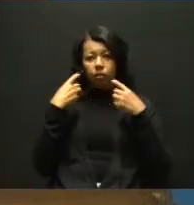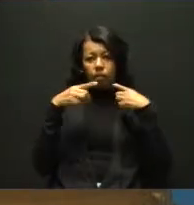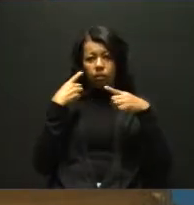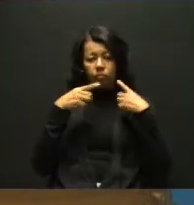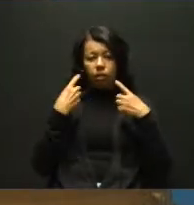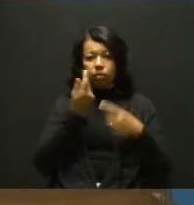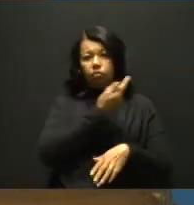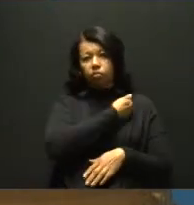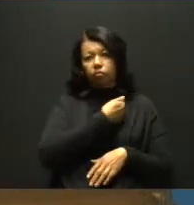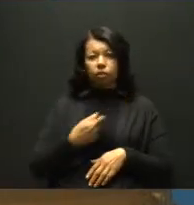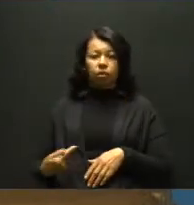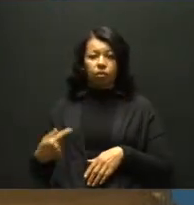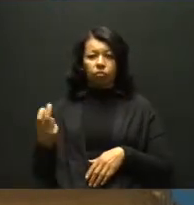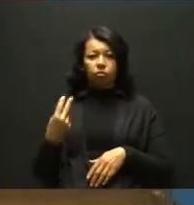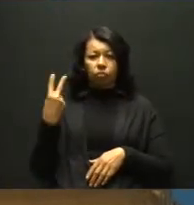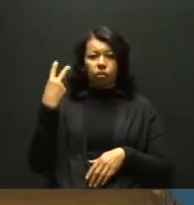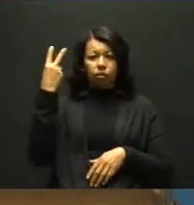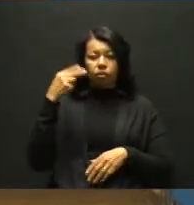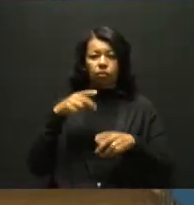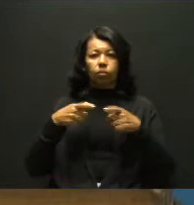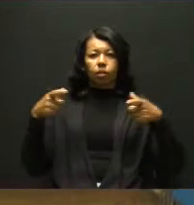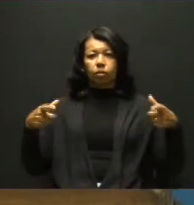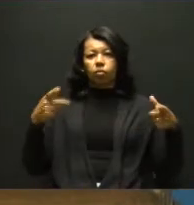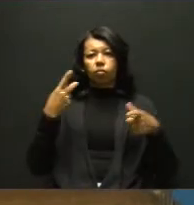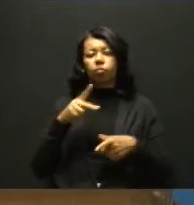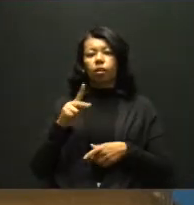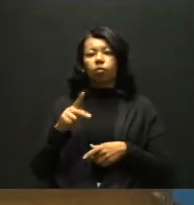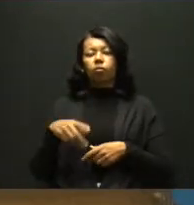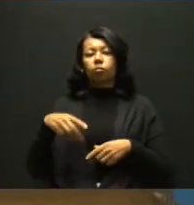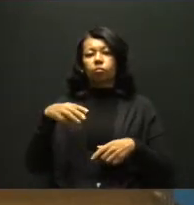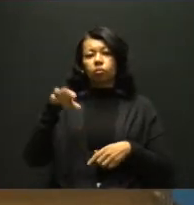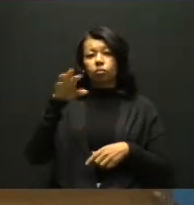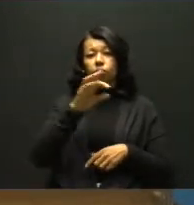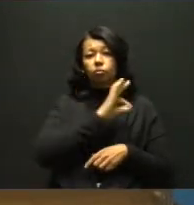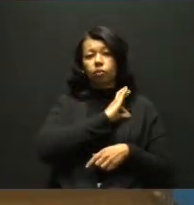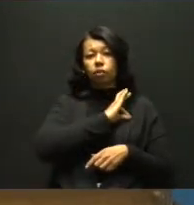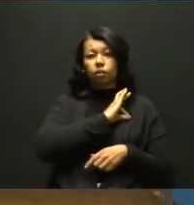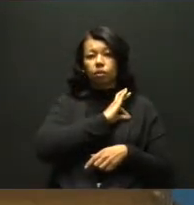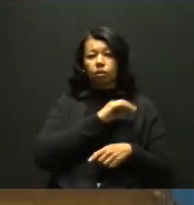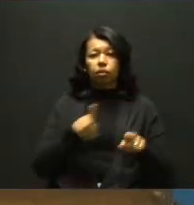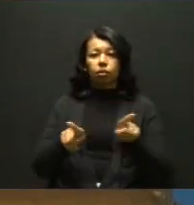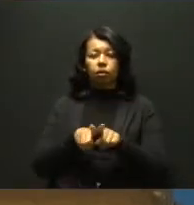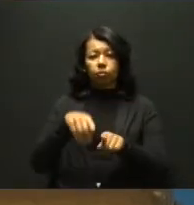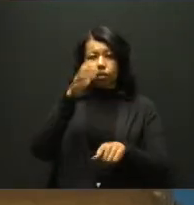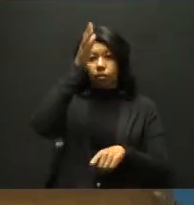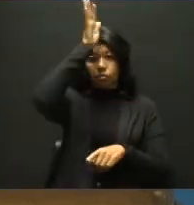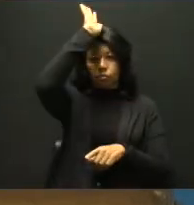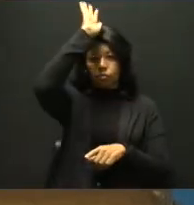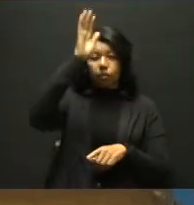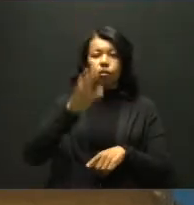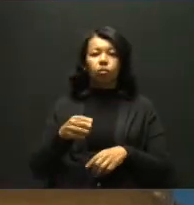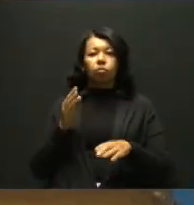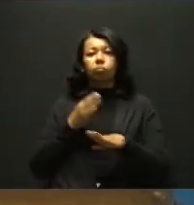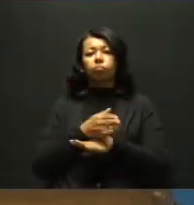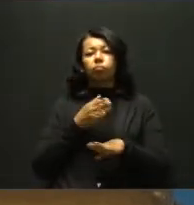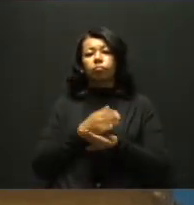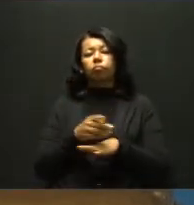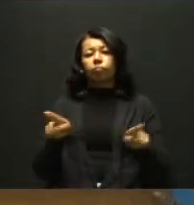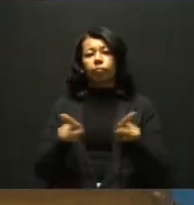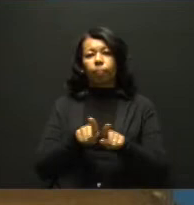governador aí a valorização maior dos policiais militares também como o corpo de bombeiros faz parte também